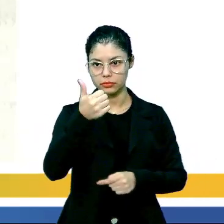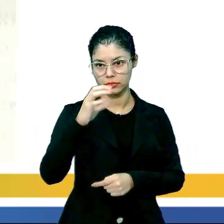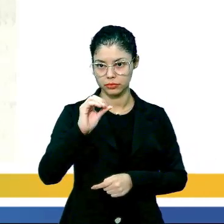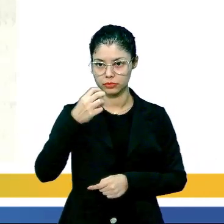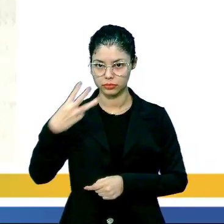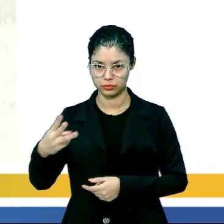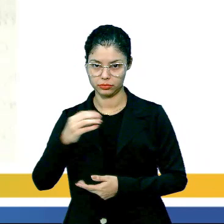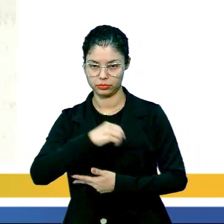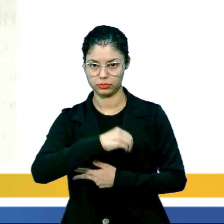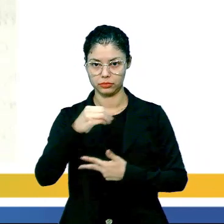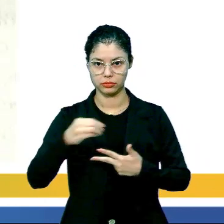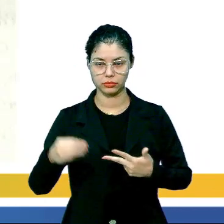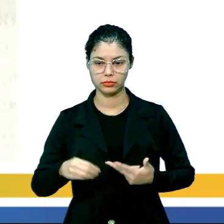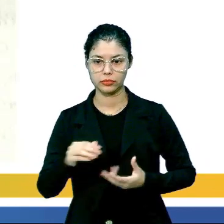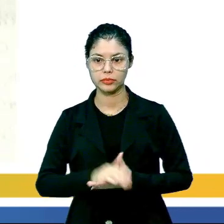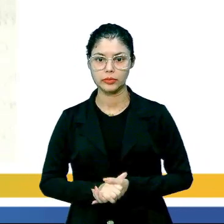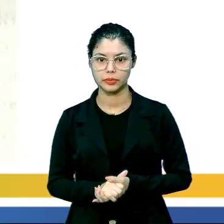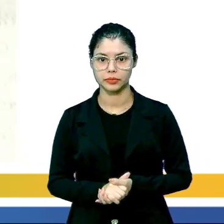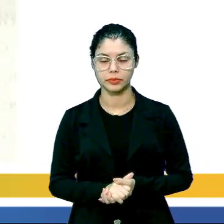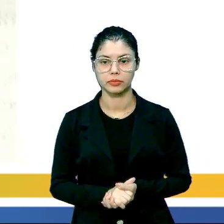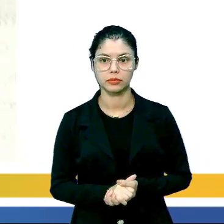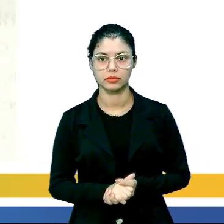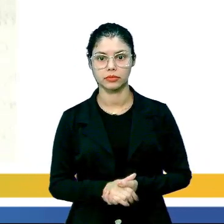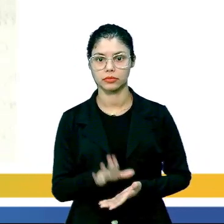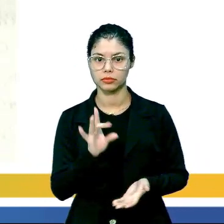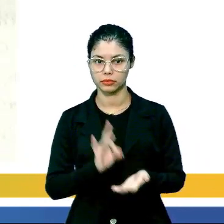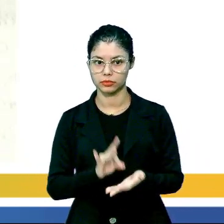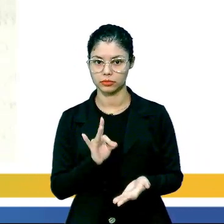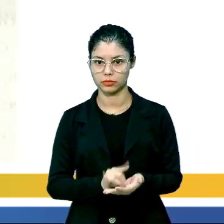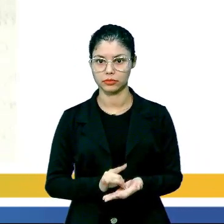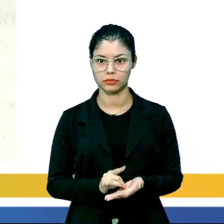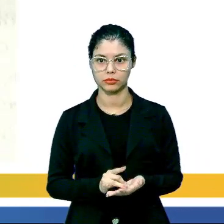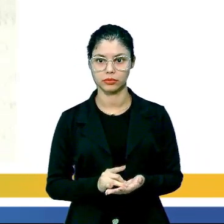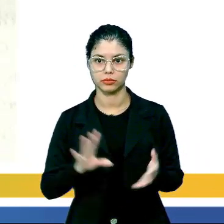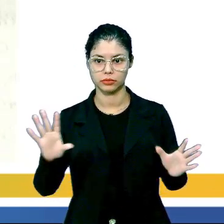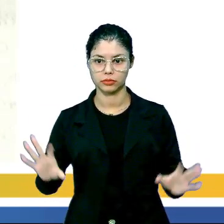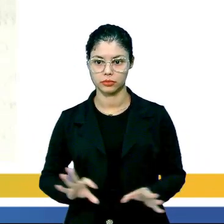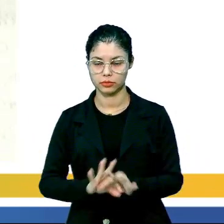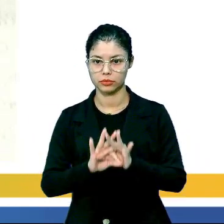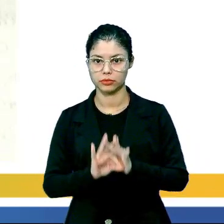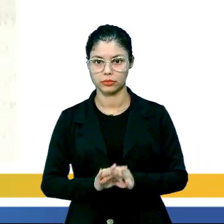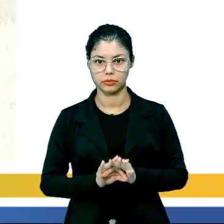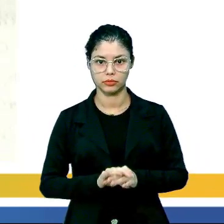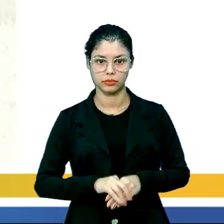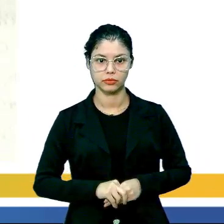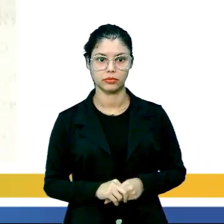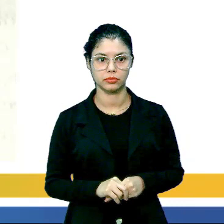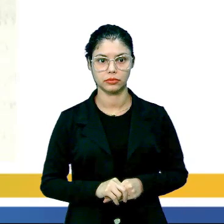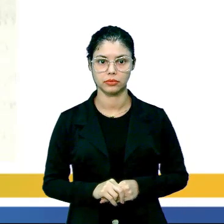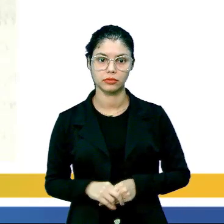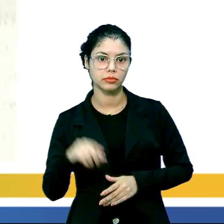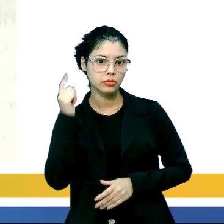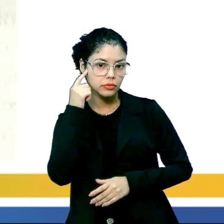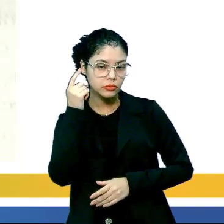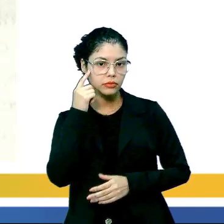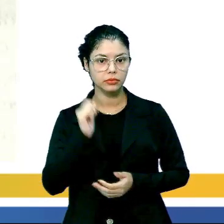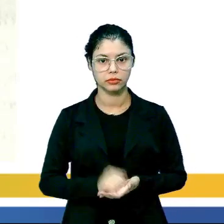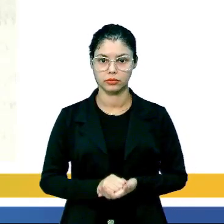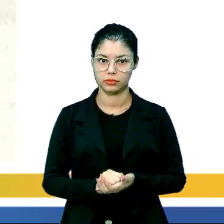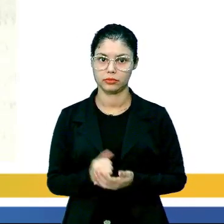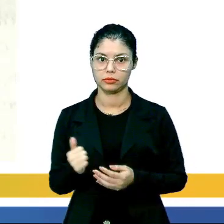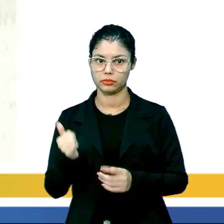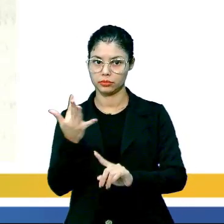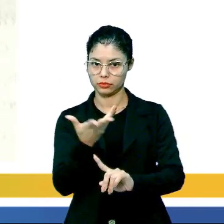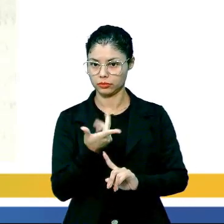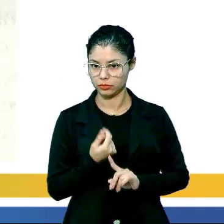e essa questão, ela, na verdade, ela está relacionada com o pensamento de uma